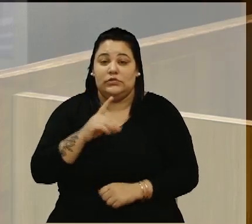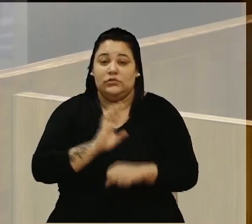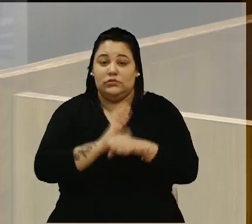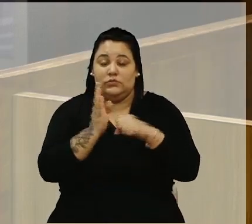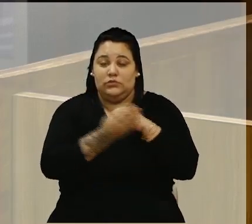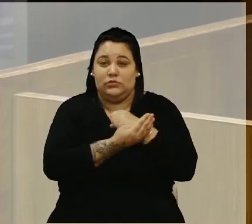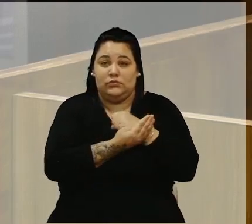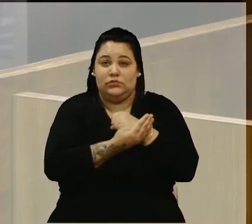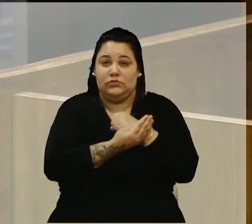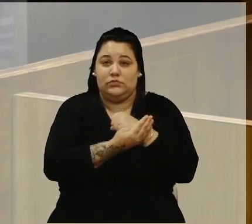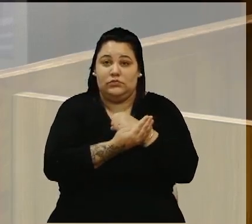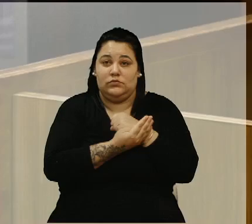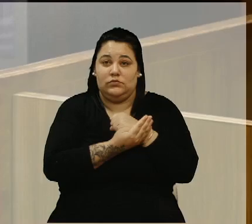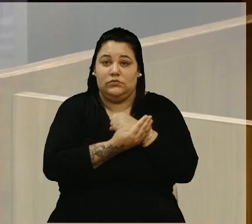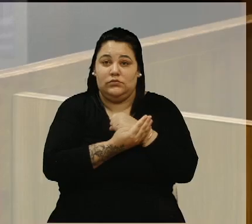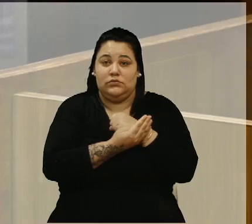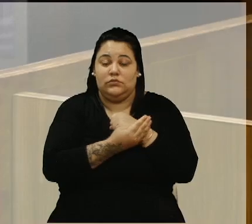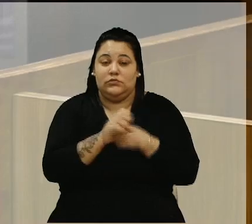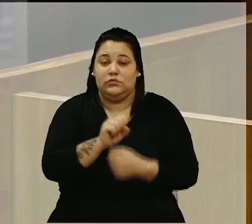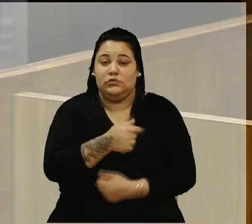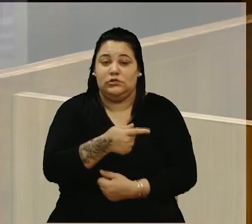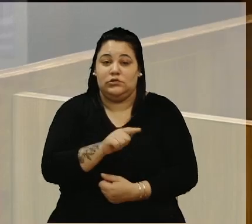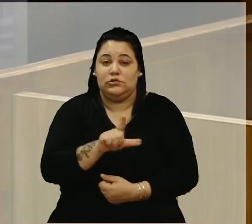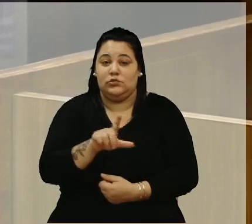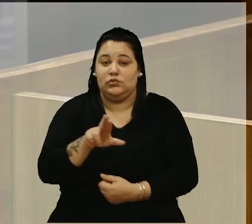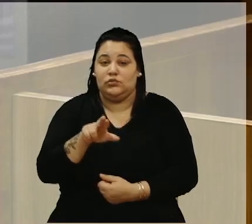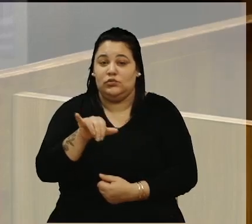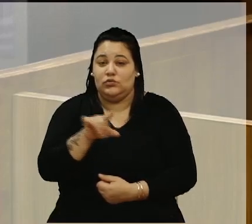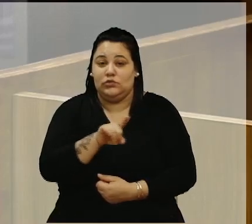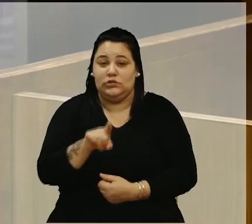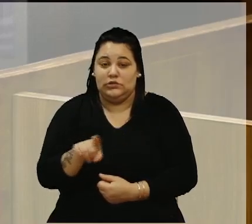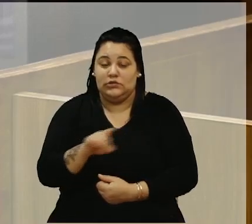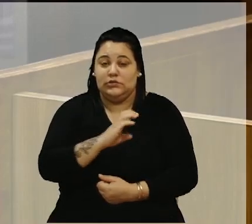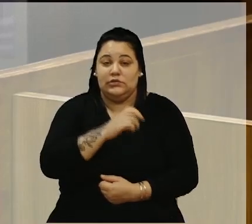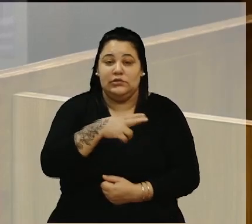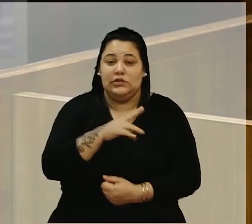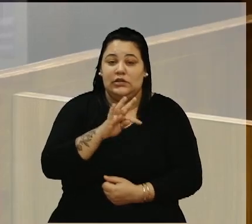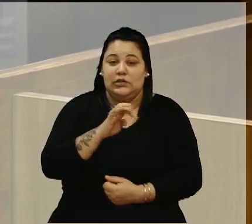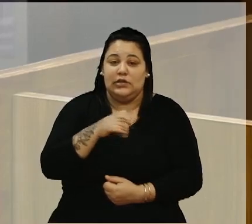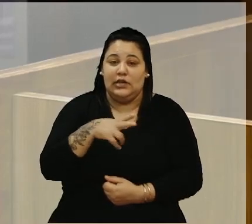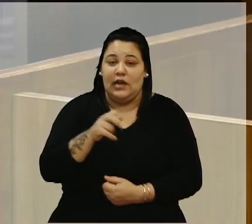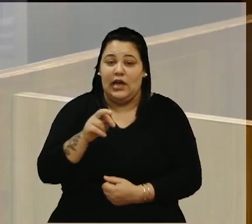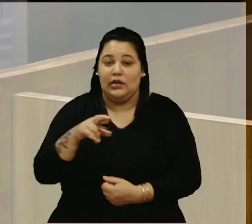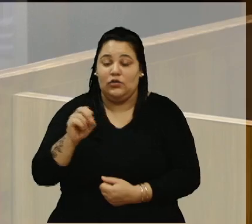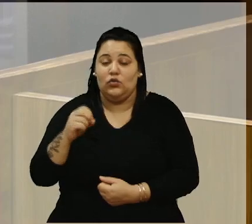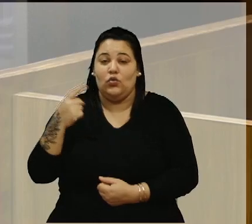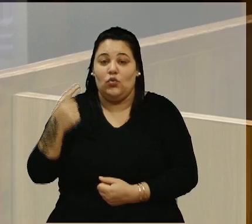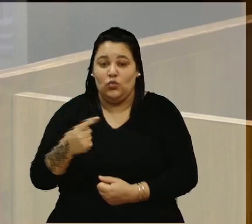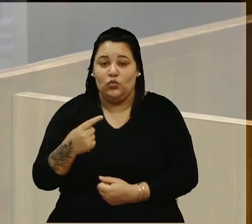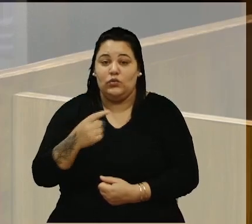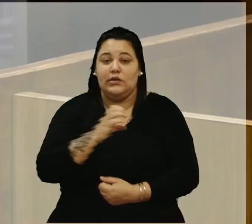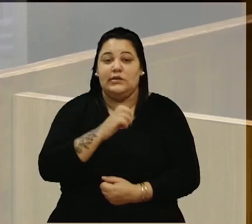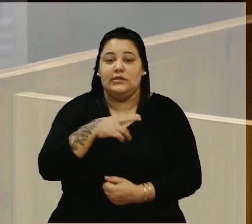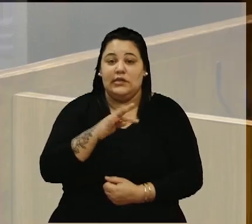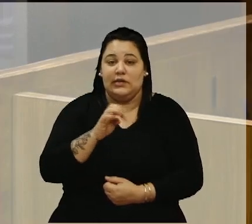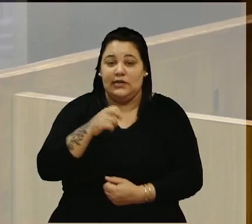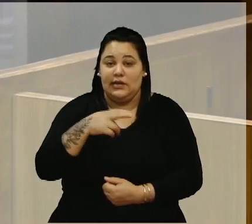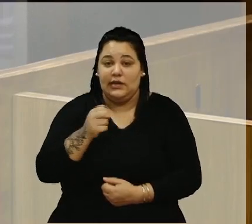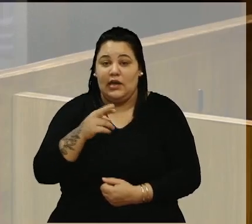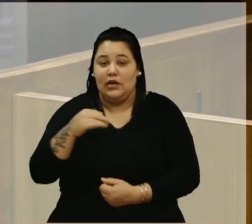que compreendem ali o São Luís, Centenário 1, Centenário 2, também alguns secretários, o Flavinho